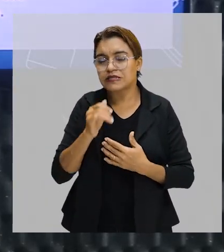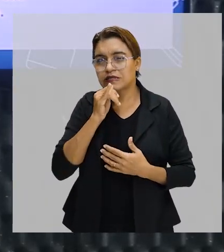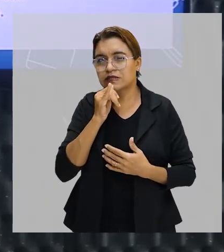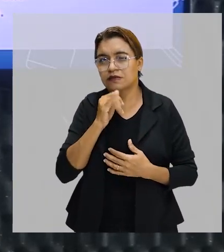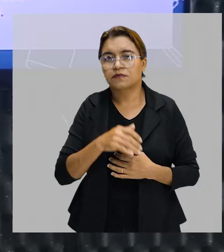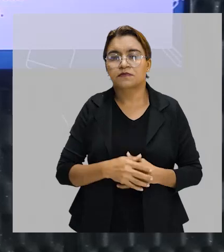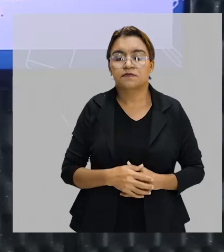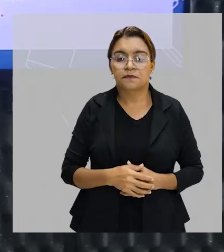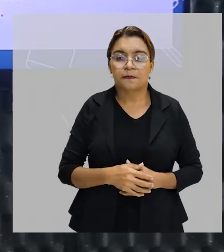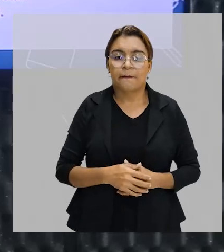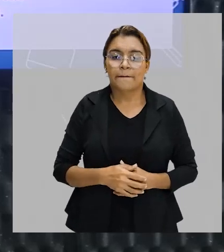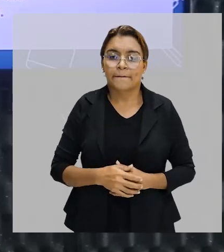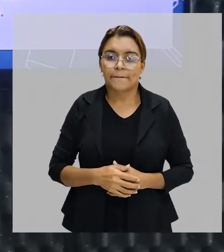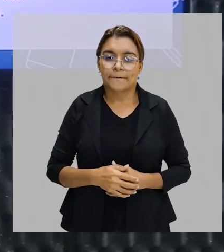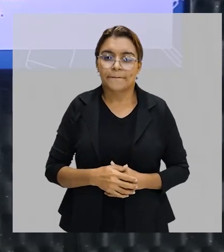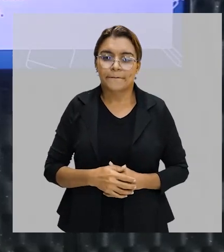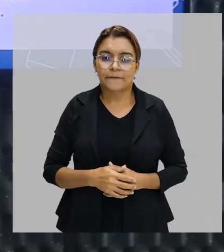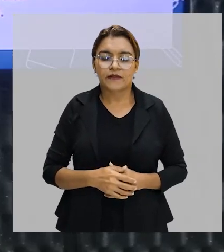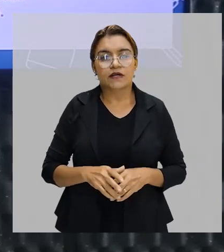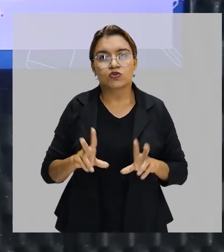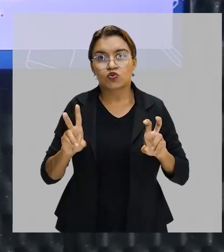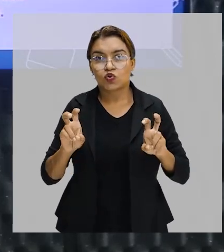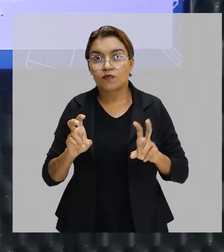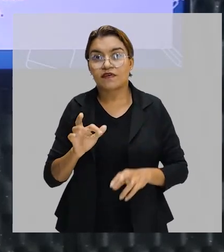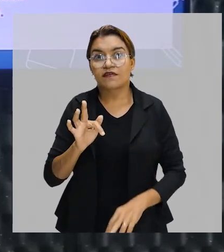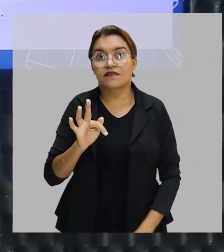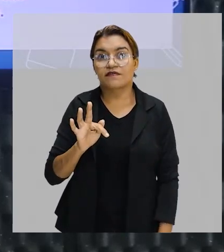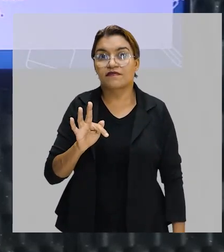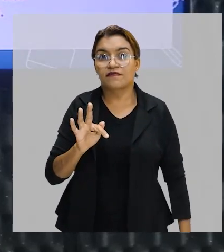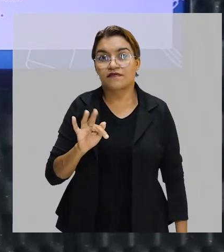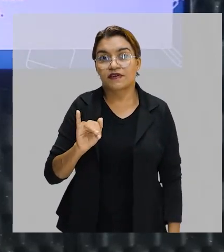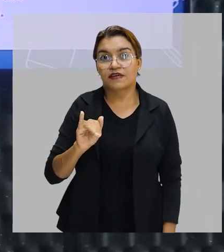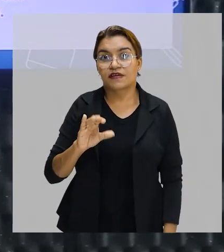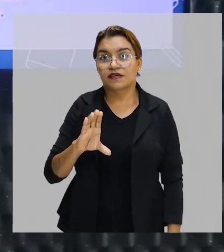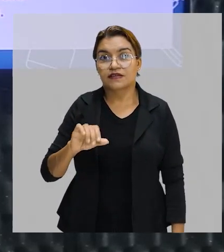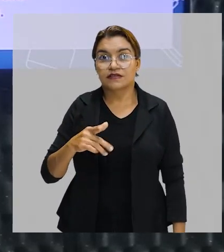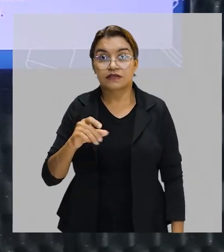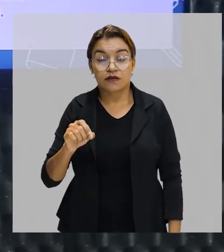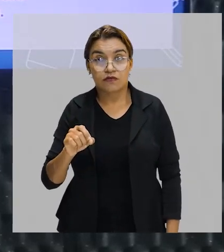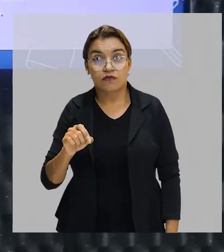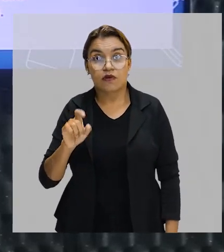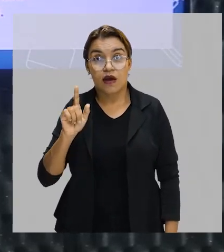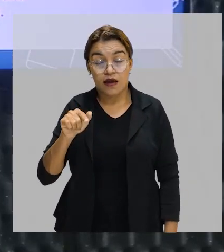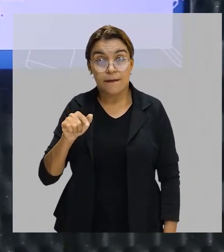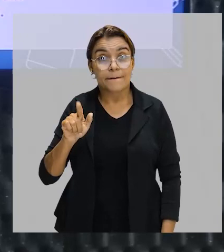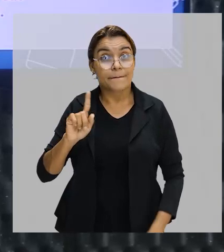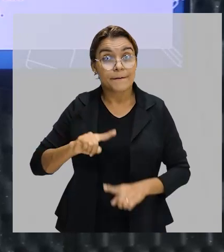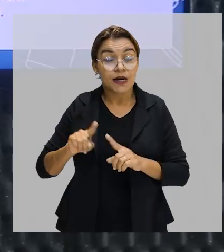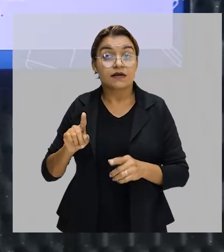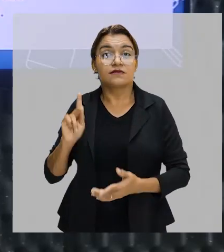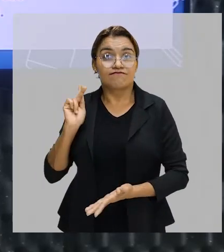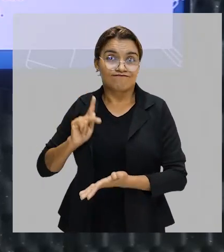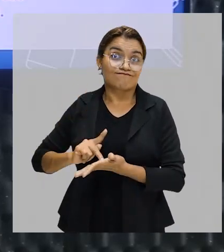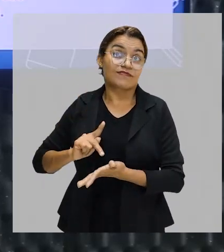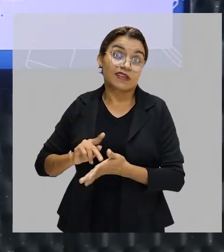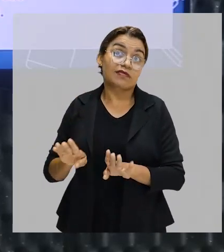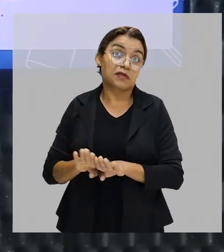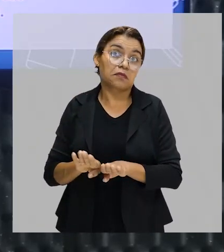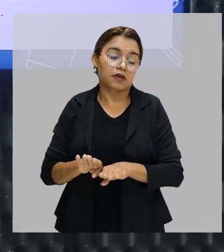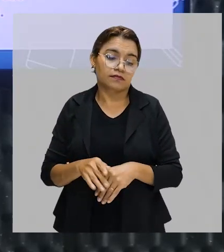Muito enriqueceram aqui a questão da ficção. É ficcionista, mas é real. Outra coisa,